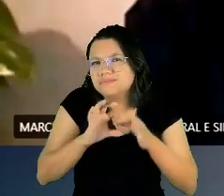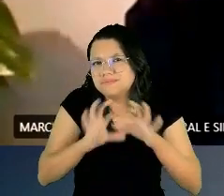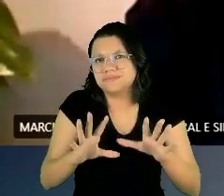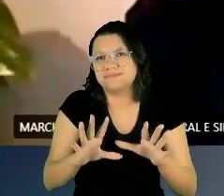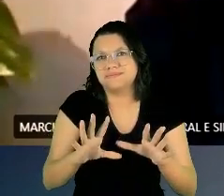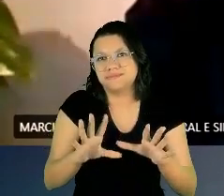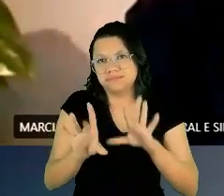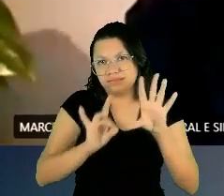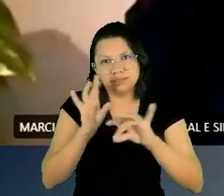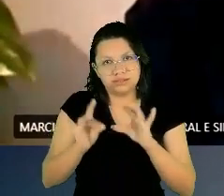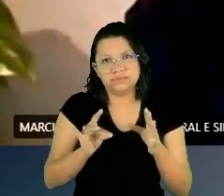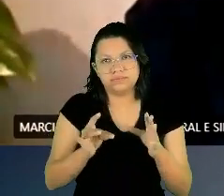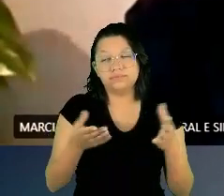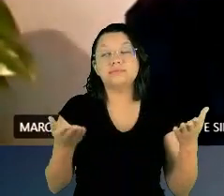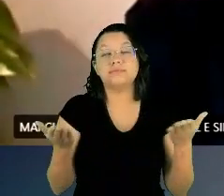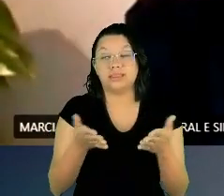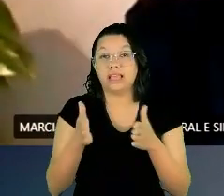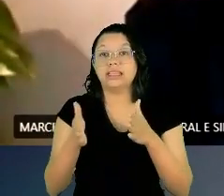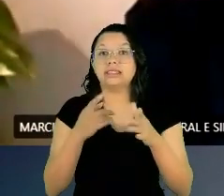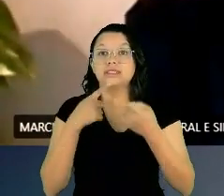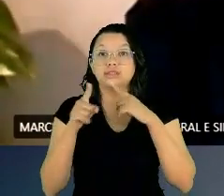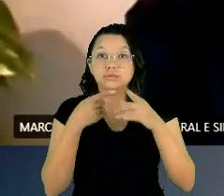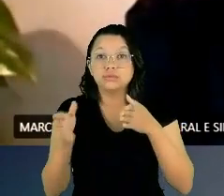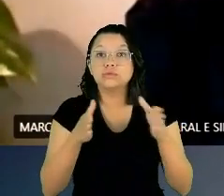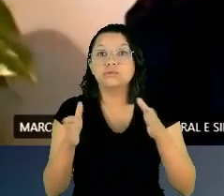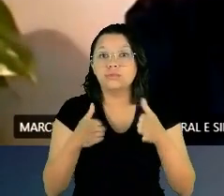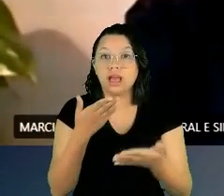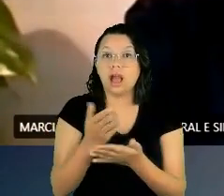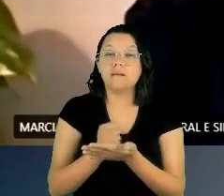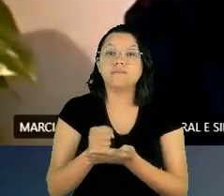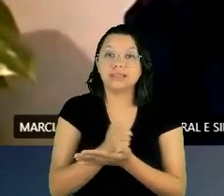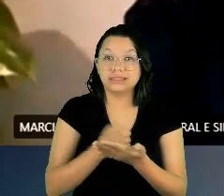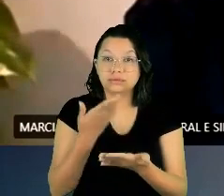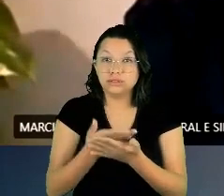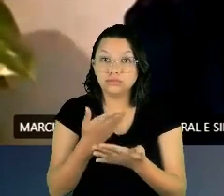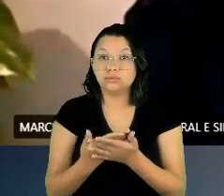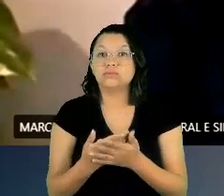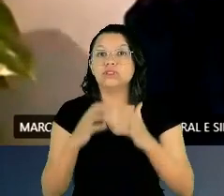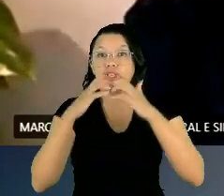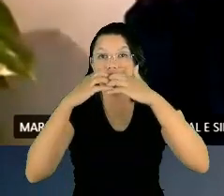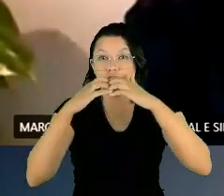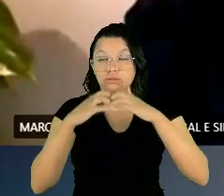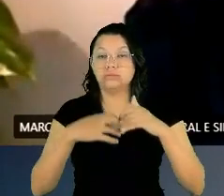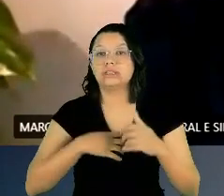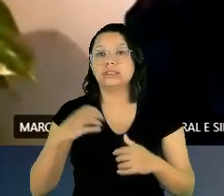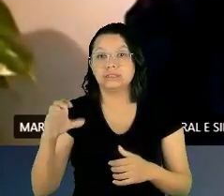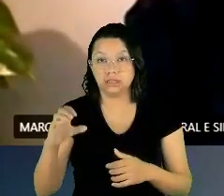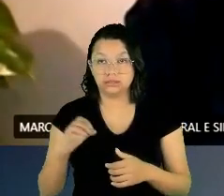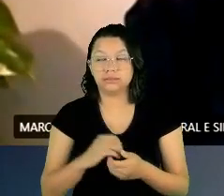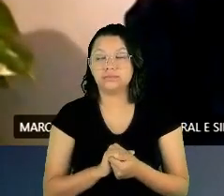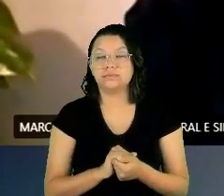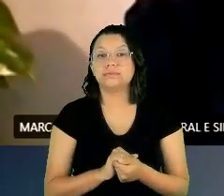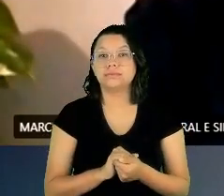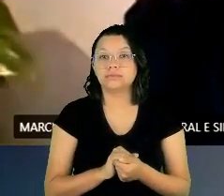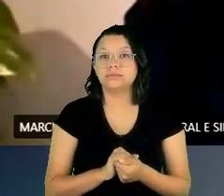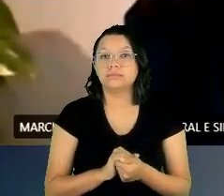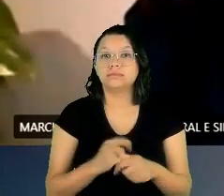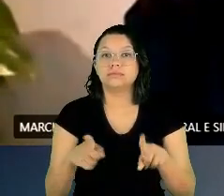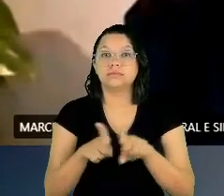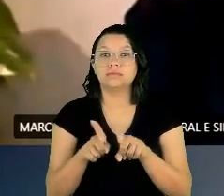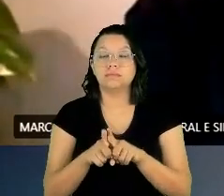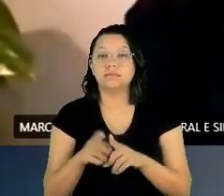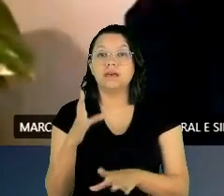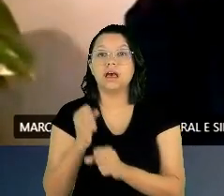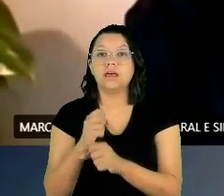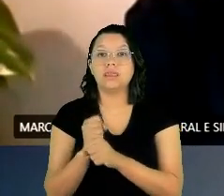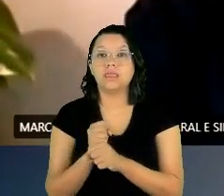livre-arbítrio? Essa é a discussão do momento, baseado em estudos de neurociência e medidas fisiológicas,